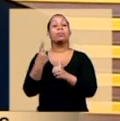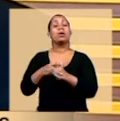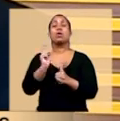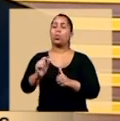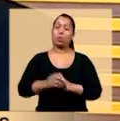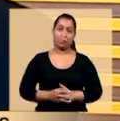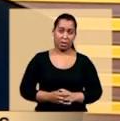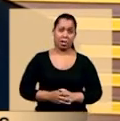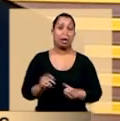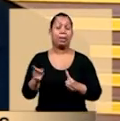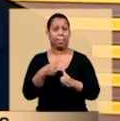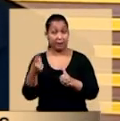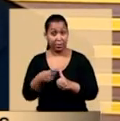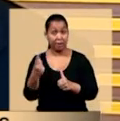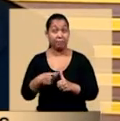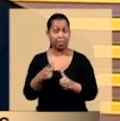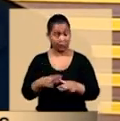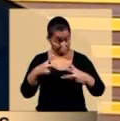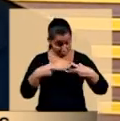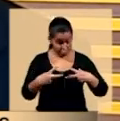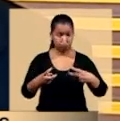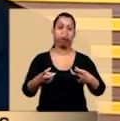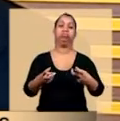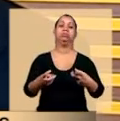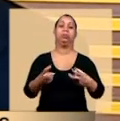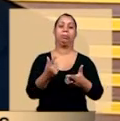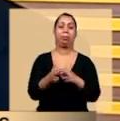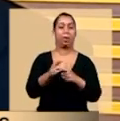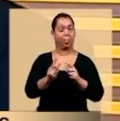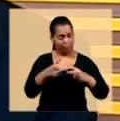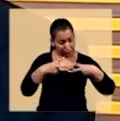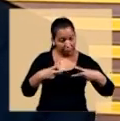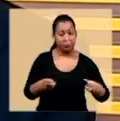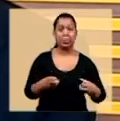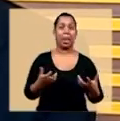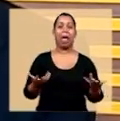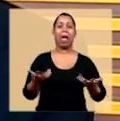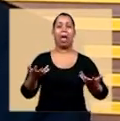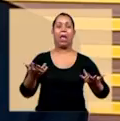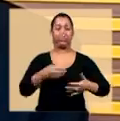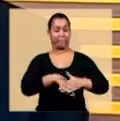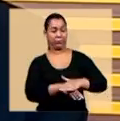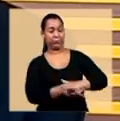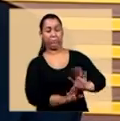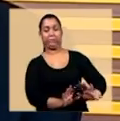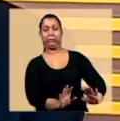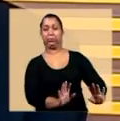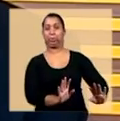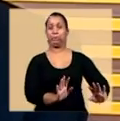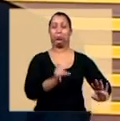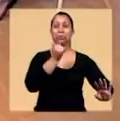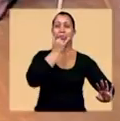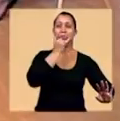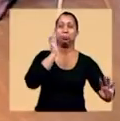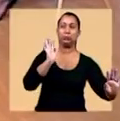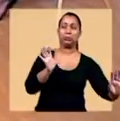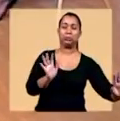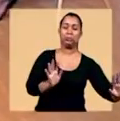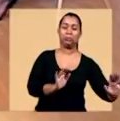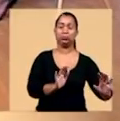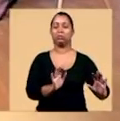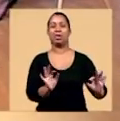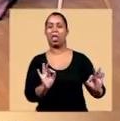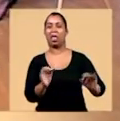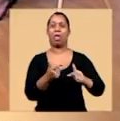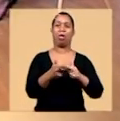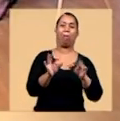necessário, primeiro, não é, professora? Primeiro tem que se reconhecer o problema. Porque não adianta ficar colocando debaixo do tapete, como geralmente